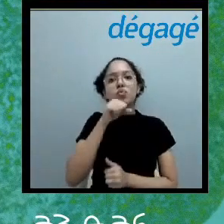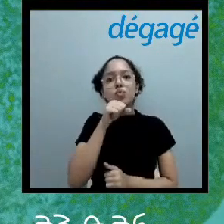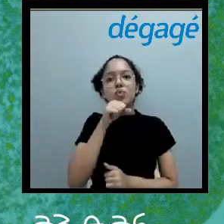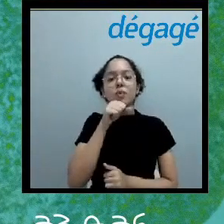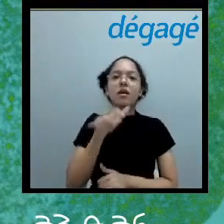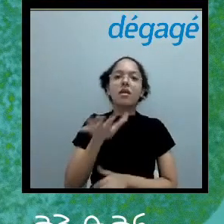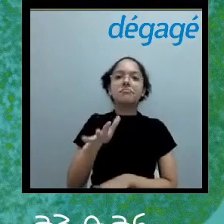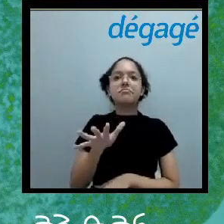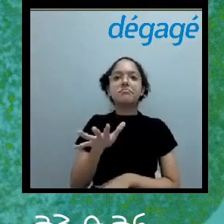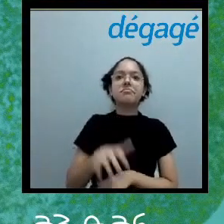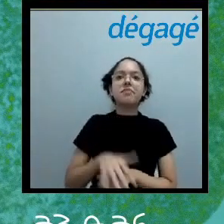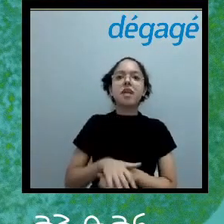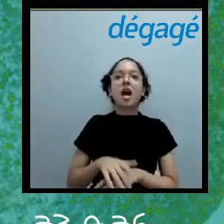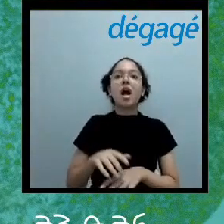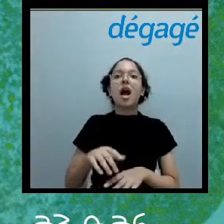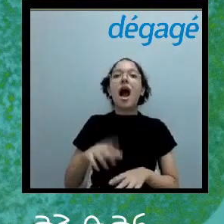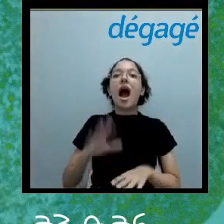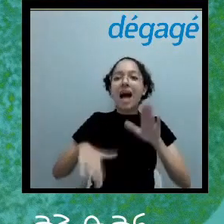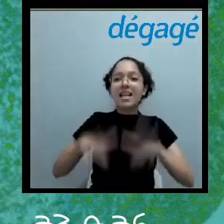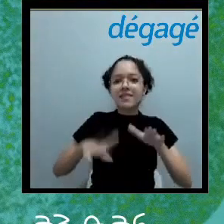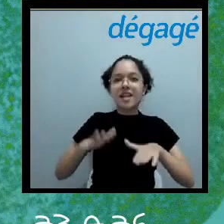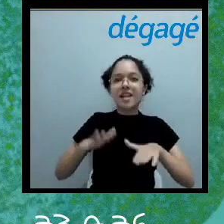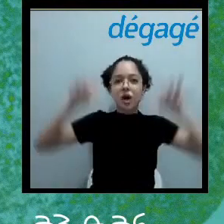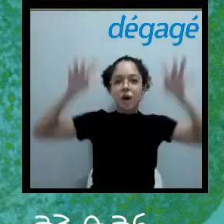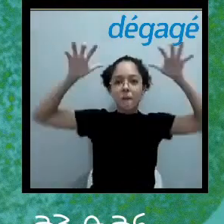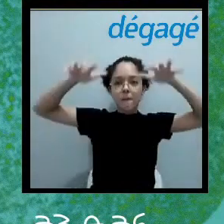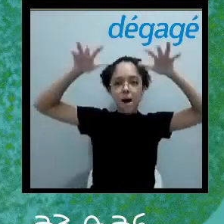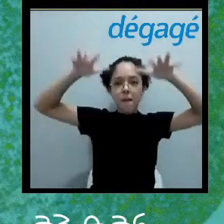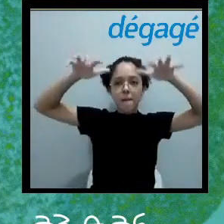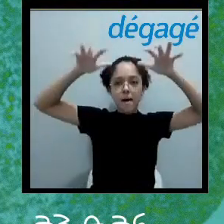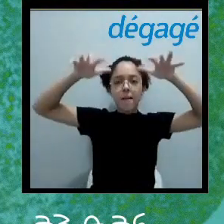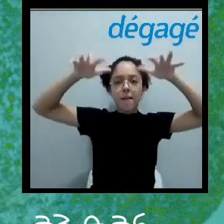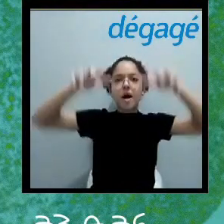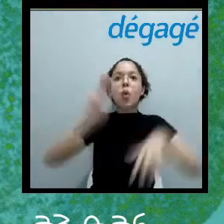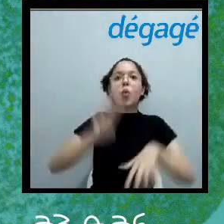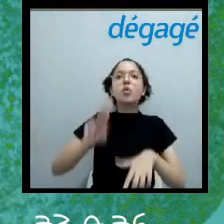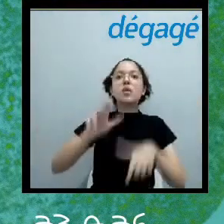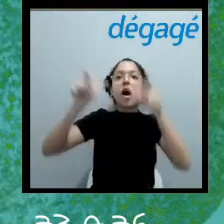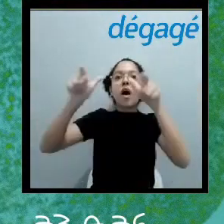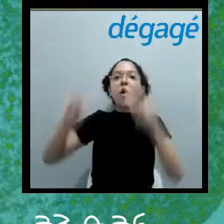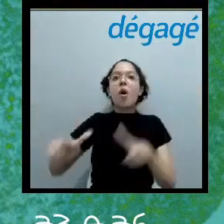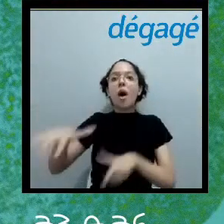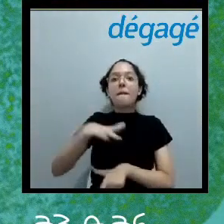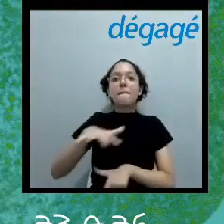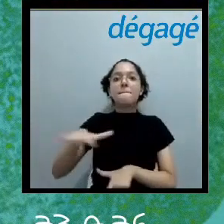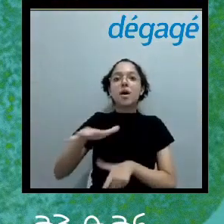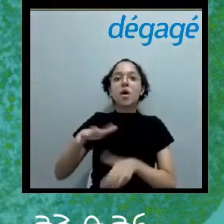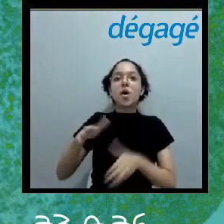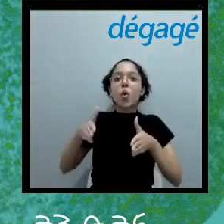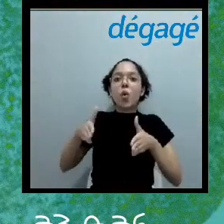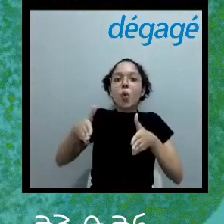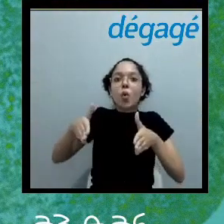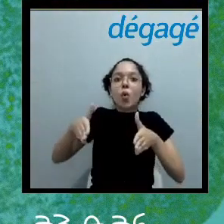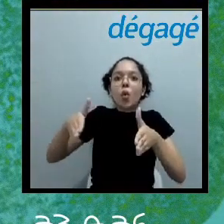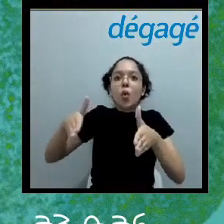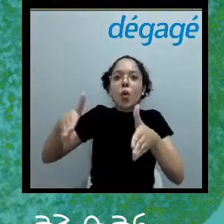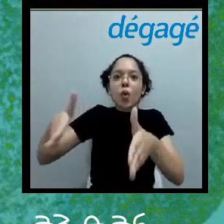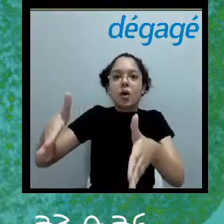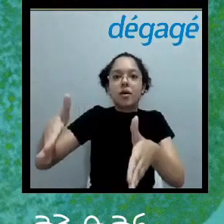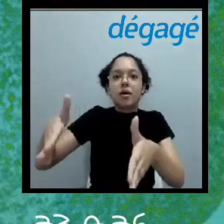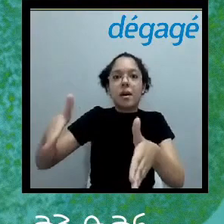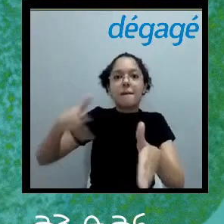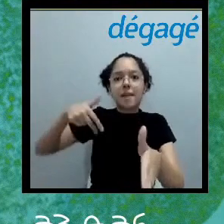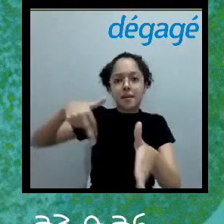quando chovia, a gente ocupava os espaços de um corredor que fica no quarto andar da Unirio, que é só um corredor de passagem, mas